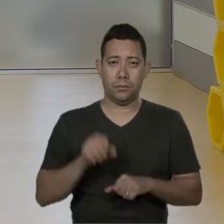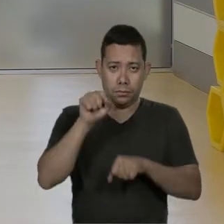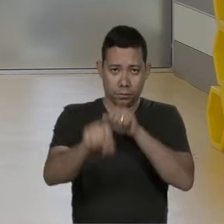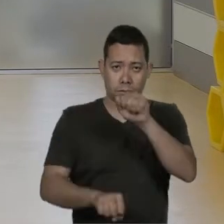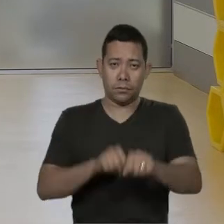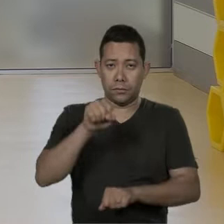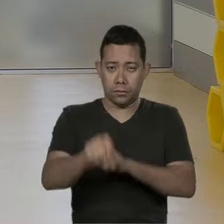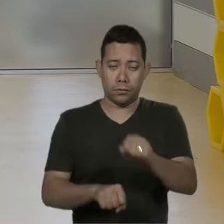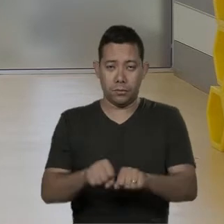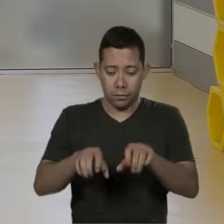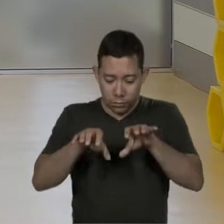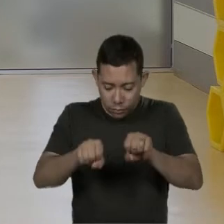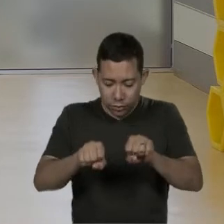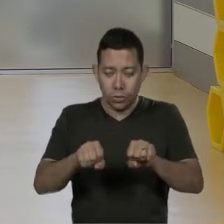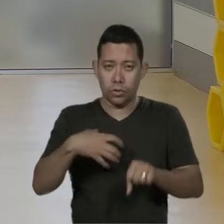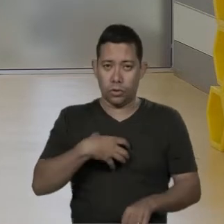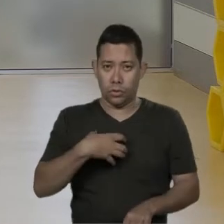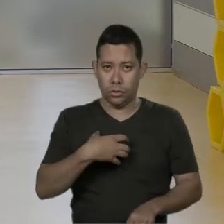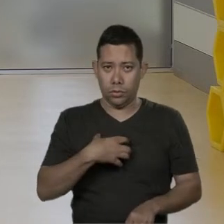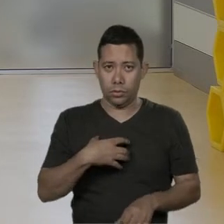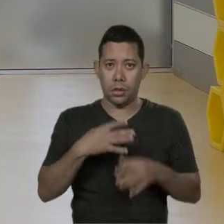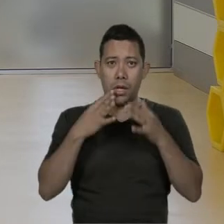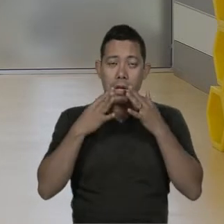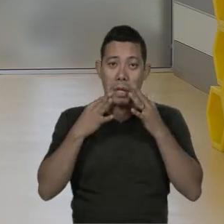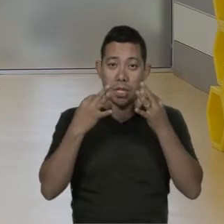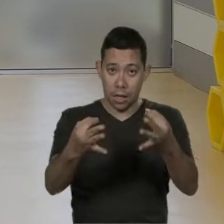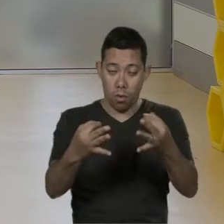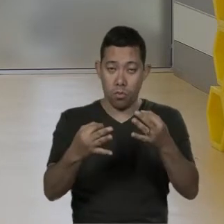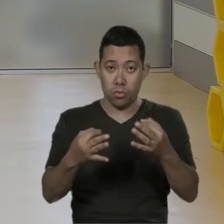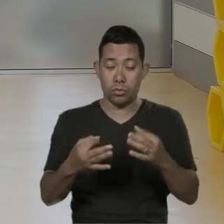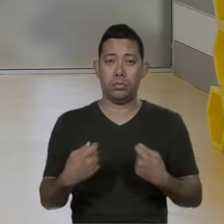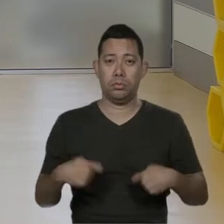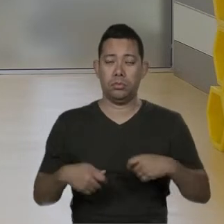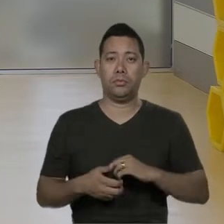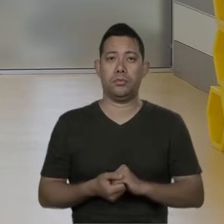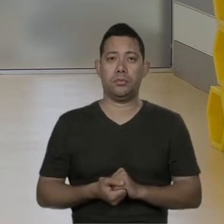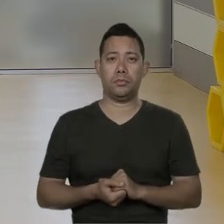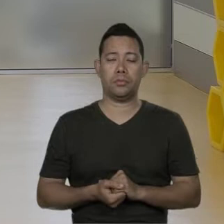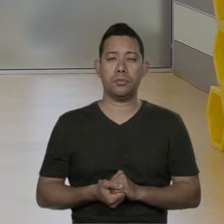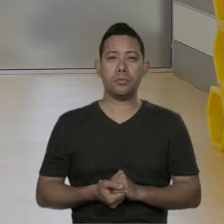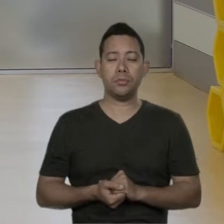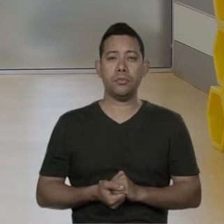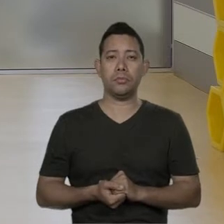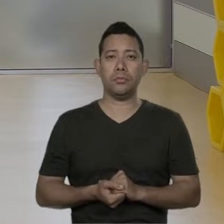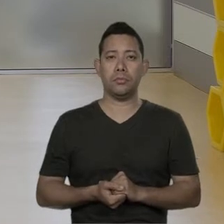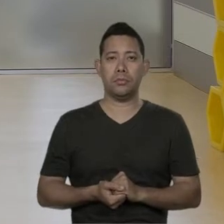Mantém o giro, mantém a pegada 1. Se concentra na cadência.